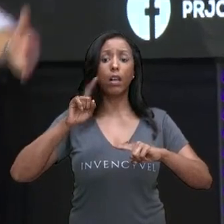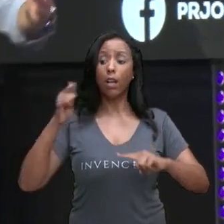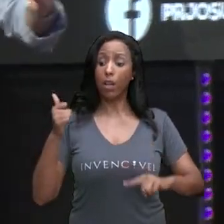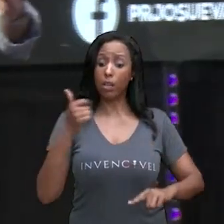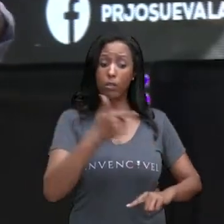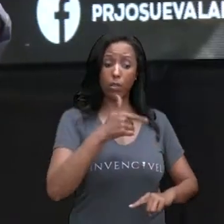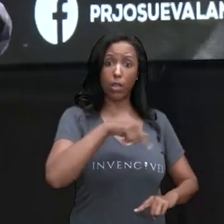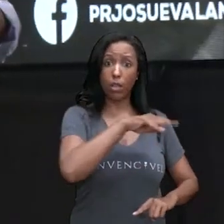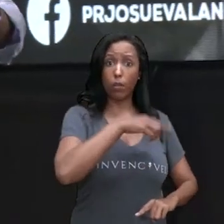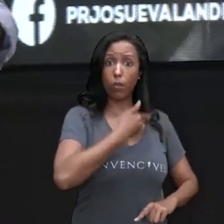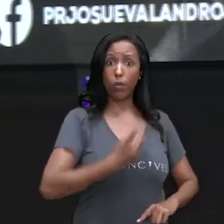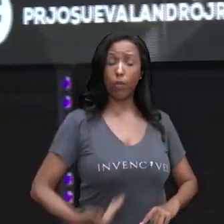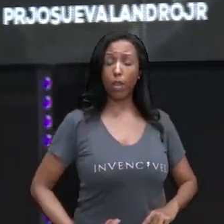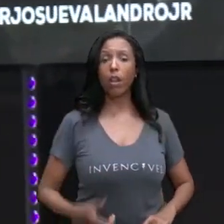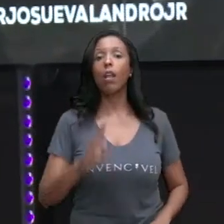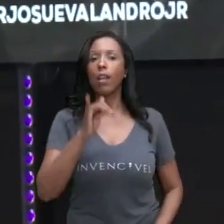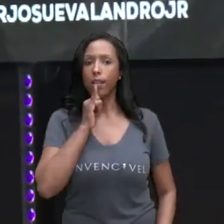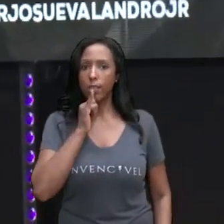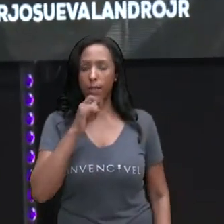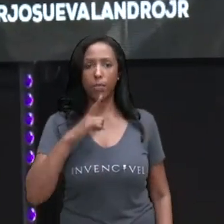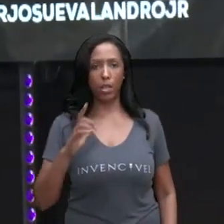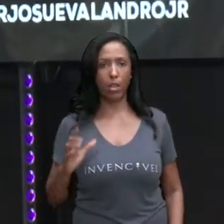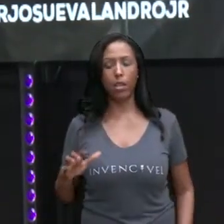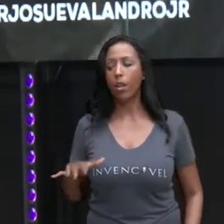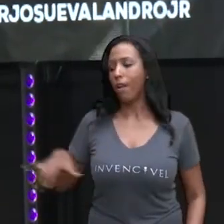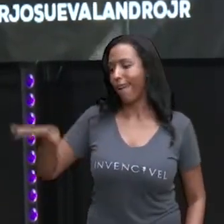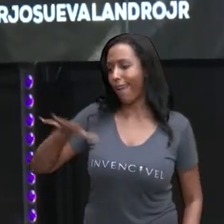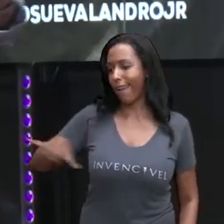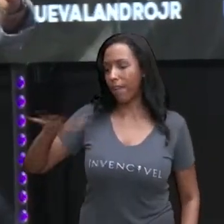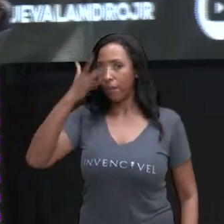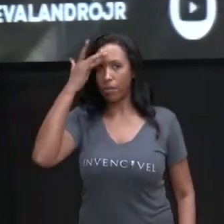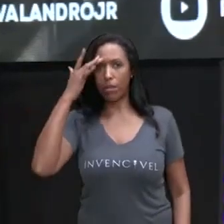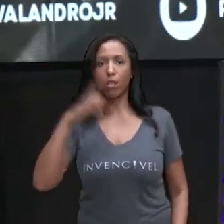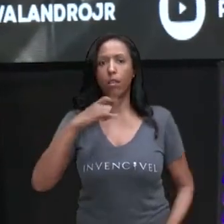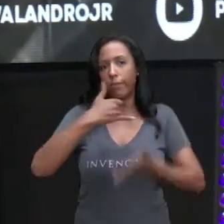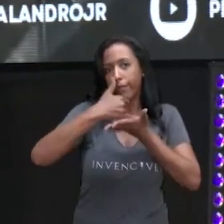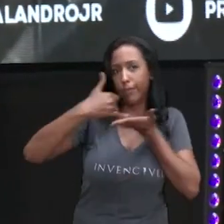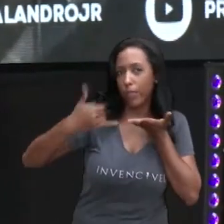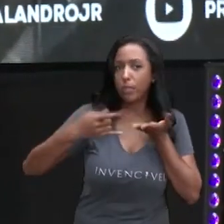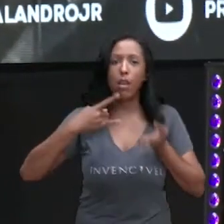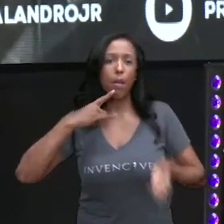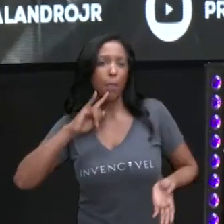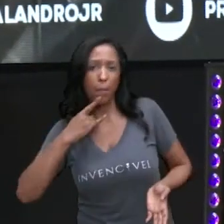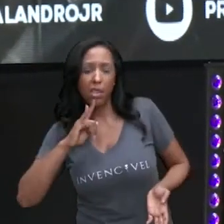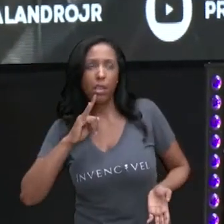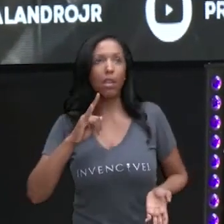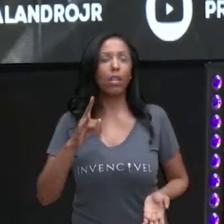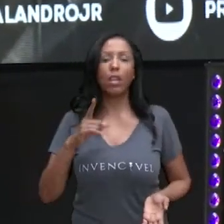Você tem a comunidade terapêutica de viciado em droga ou em bebida, que tem psicólogo, que